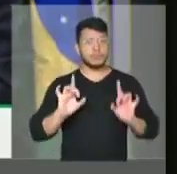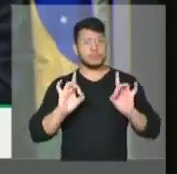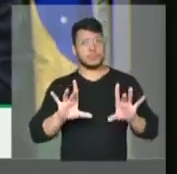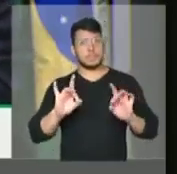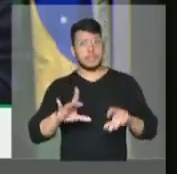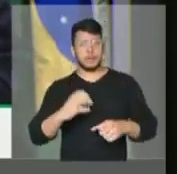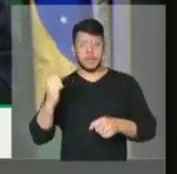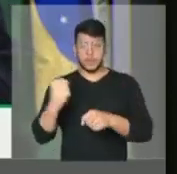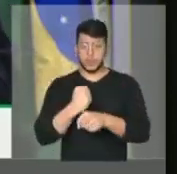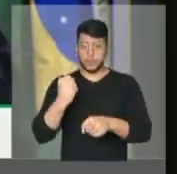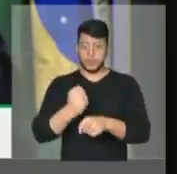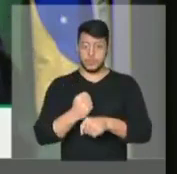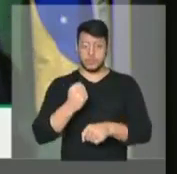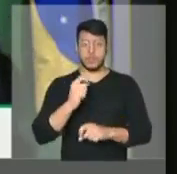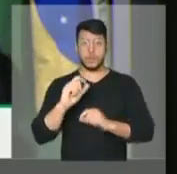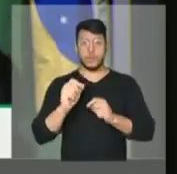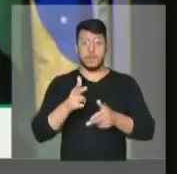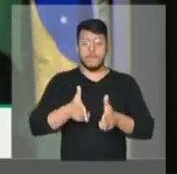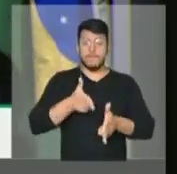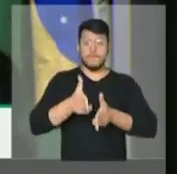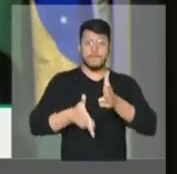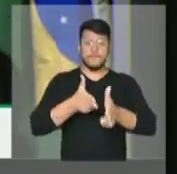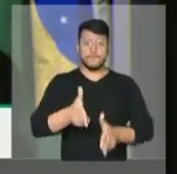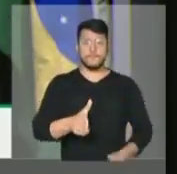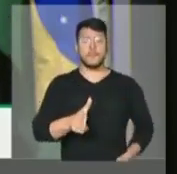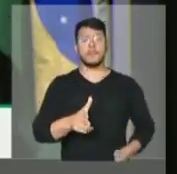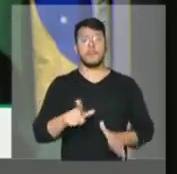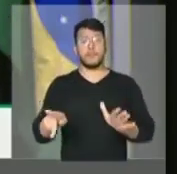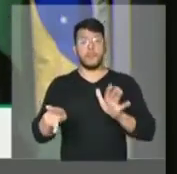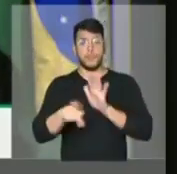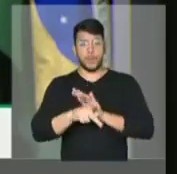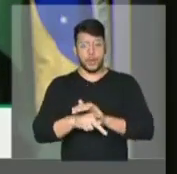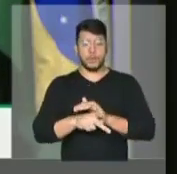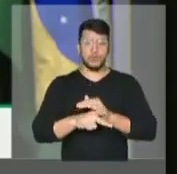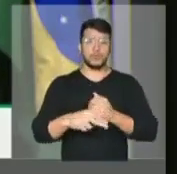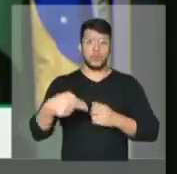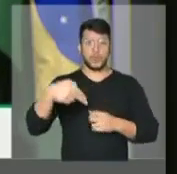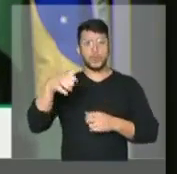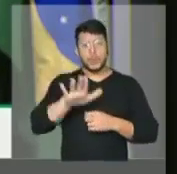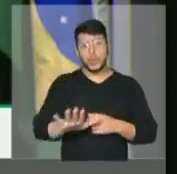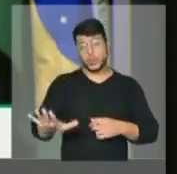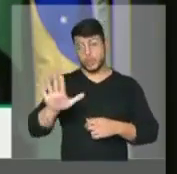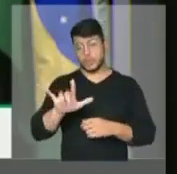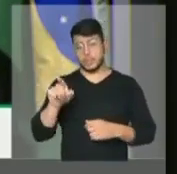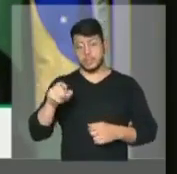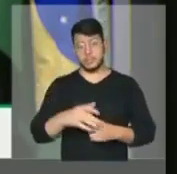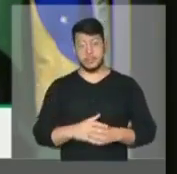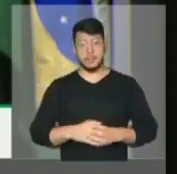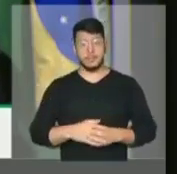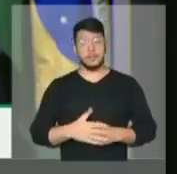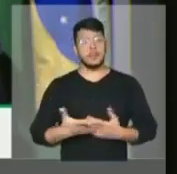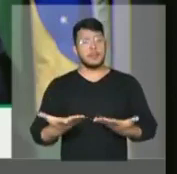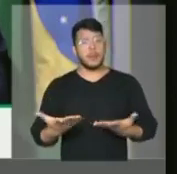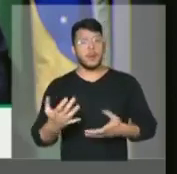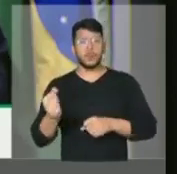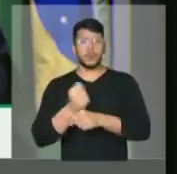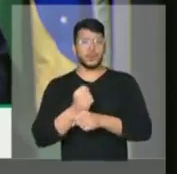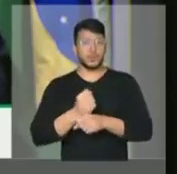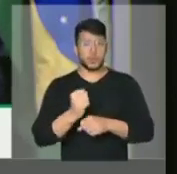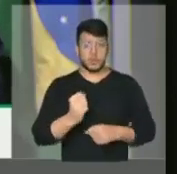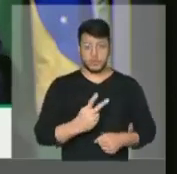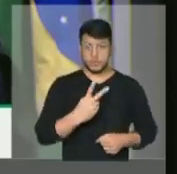da construção da ferrovia Transnordestina. No final de 2018, apresentei um